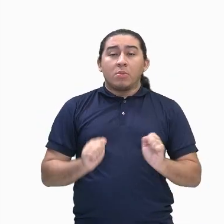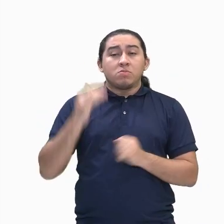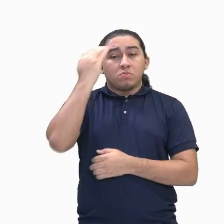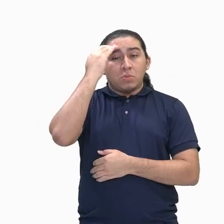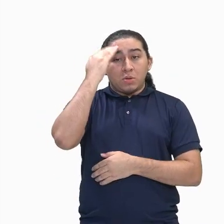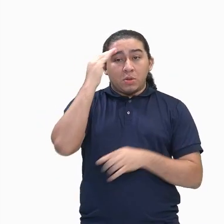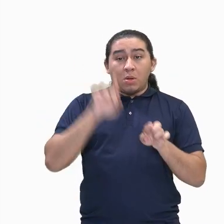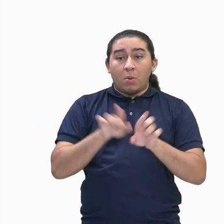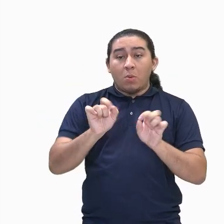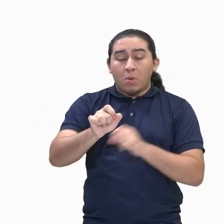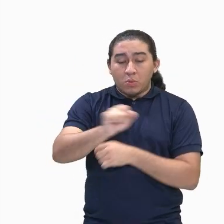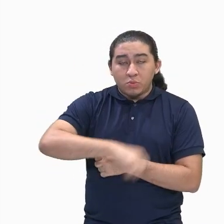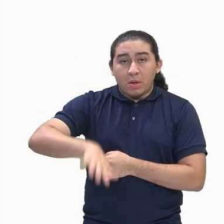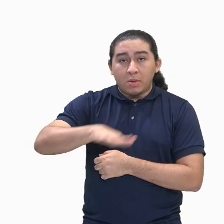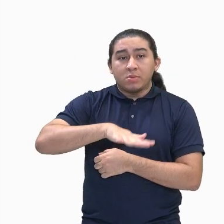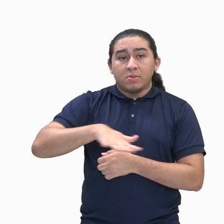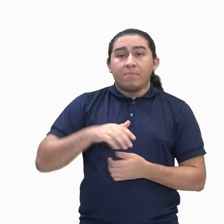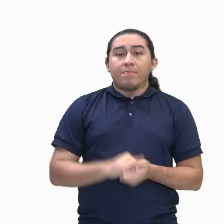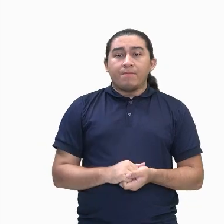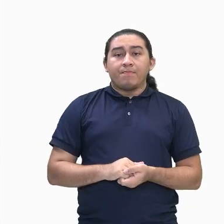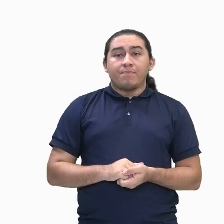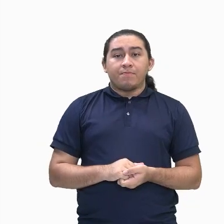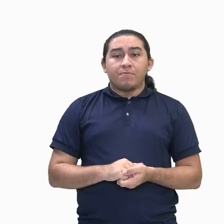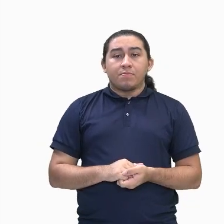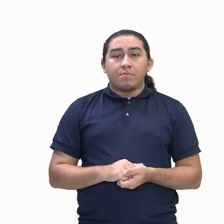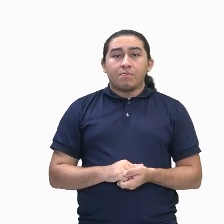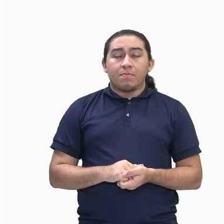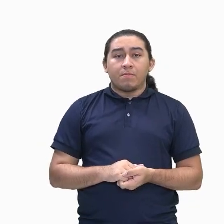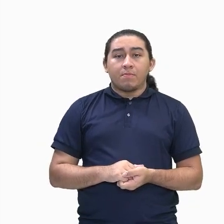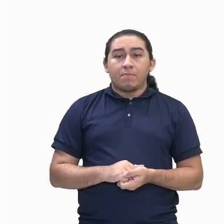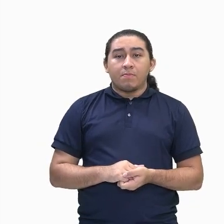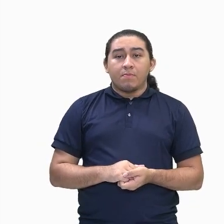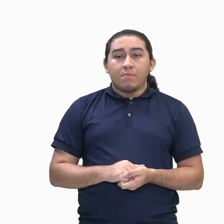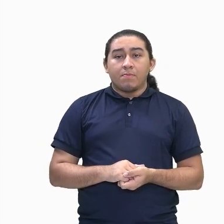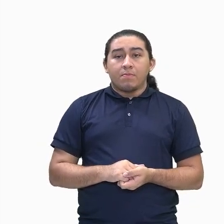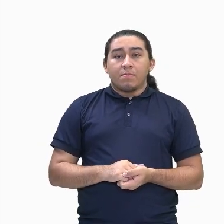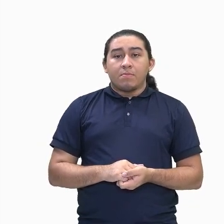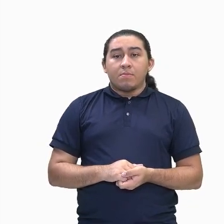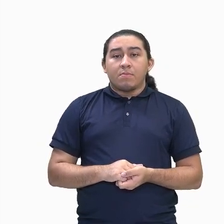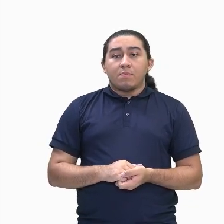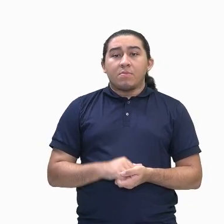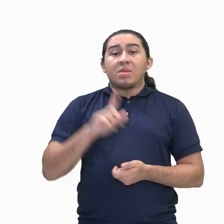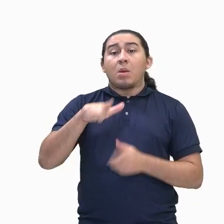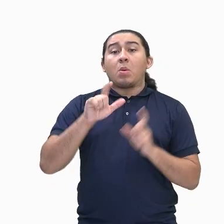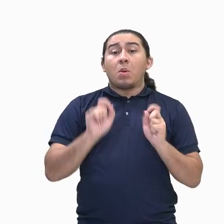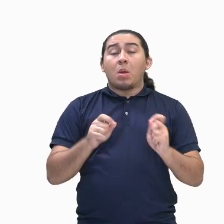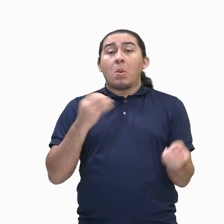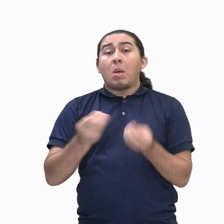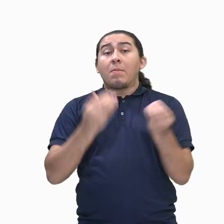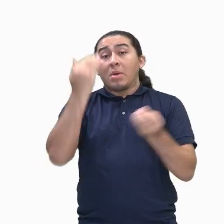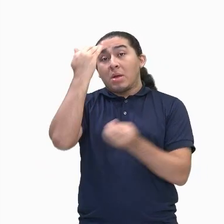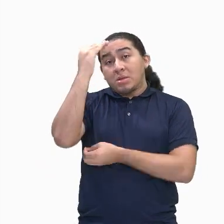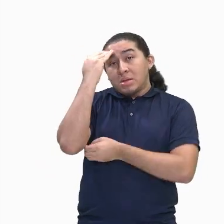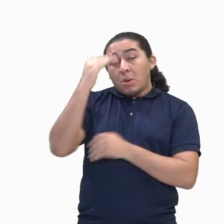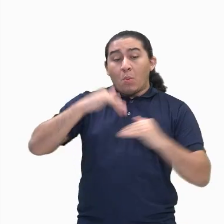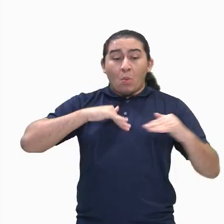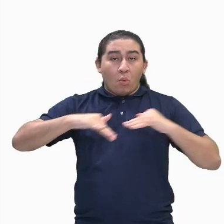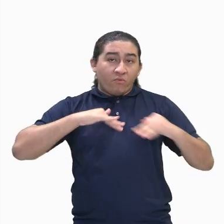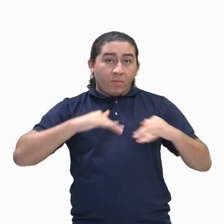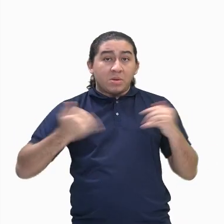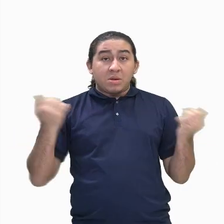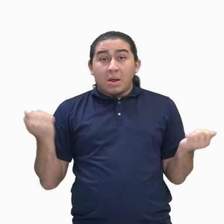o meu espaço, que é esse modo de entender a flexibilidade de que eu consigo me